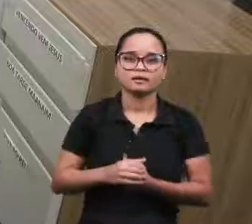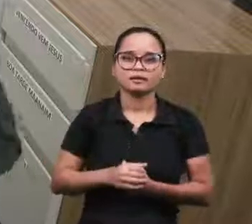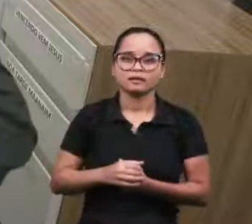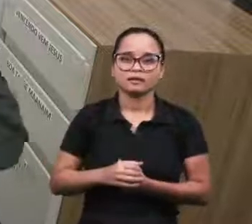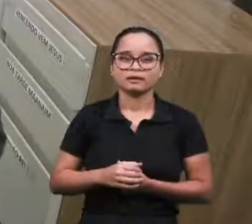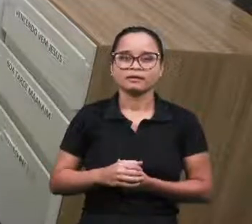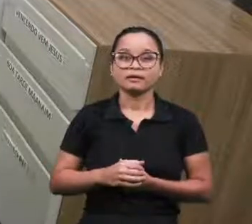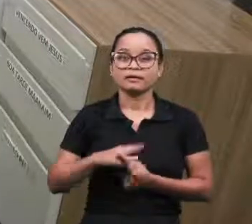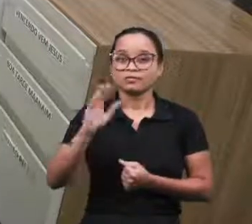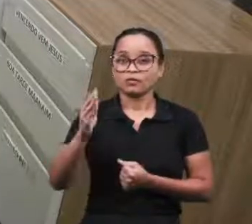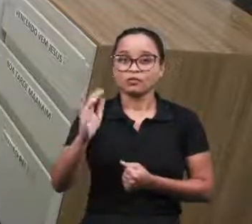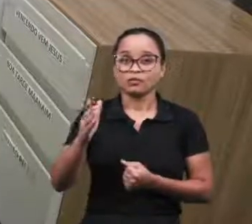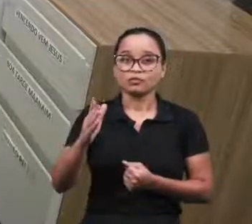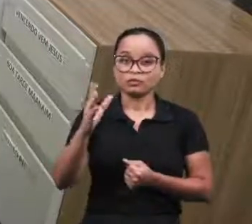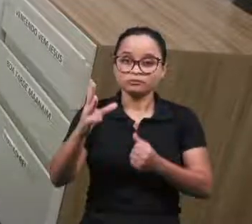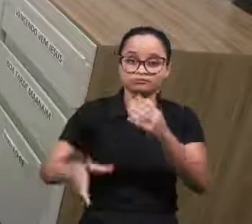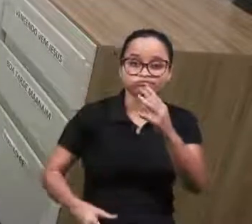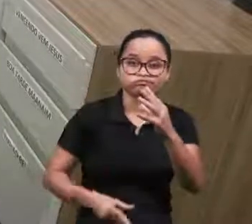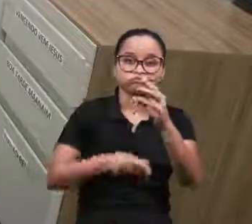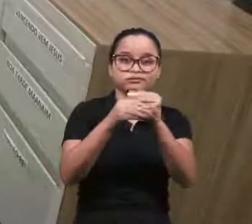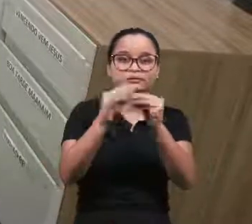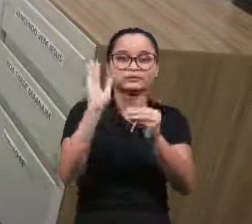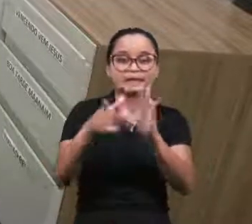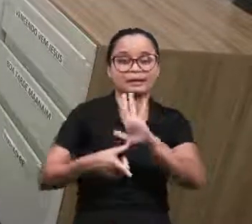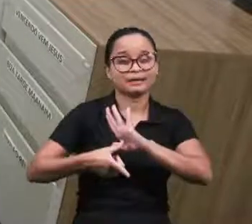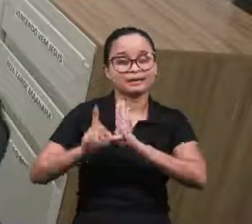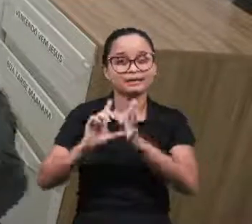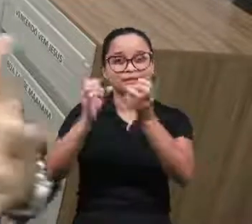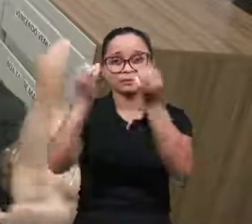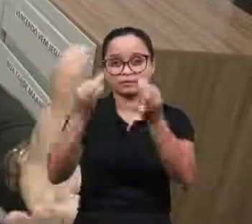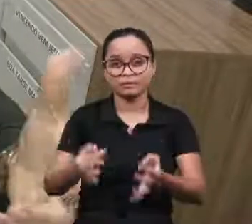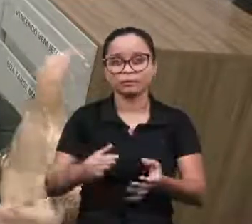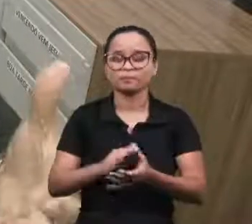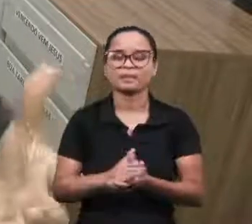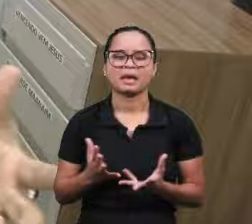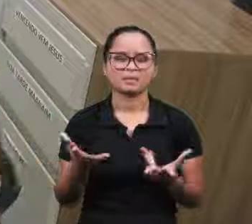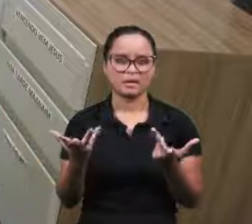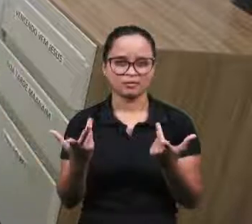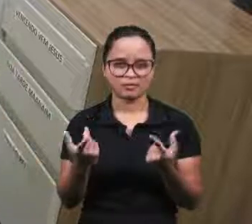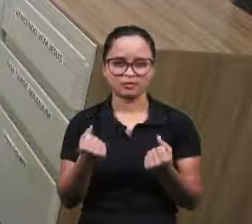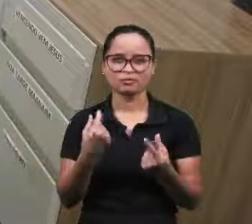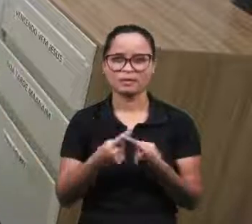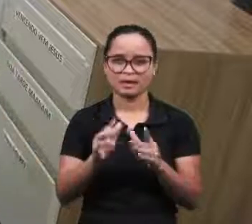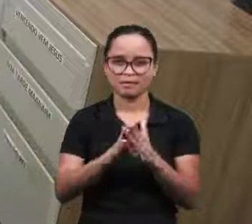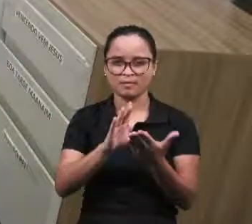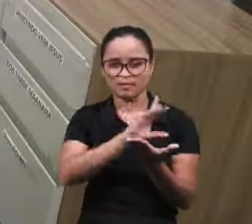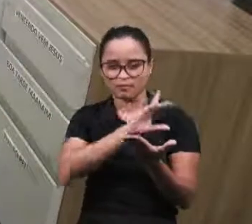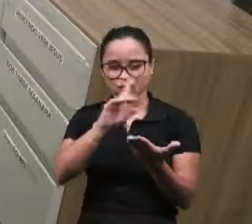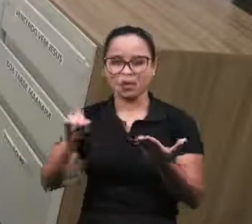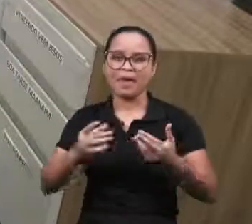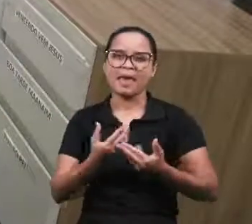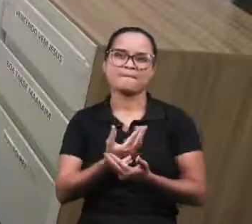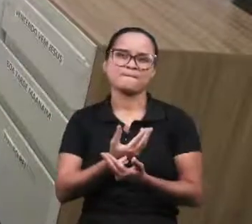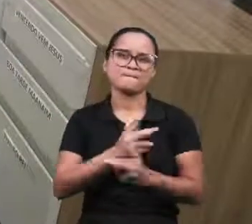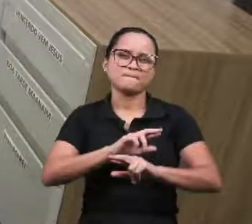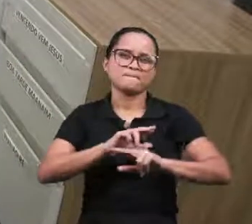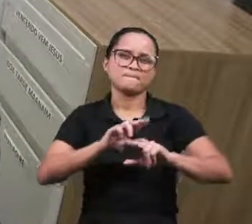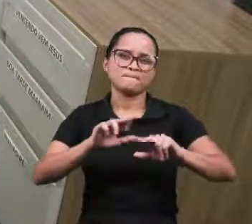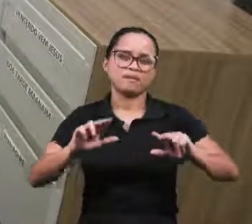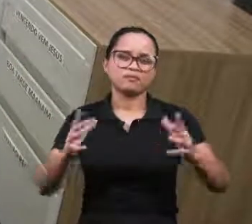tinha falado aqui, né? Maravilhoso, porque a palavra do senhor é vasta, né? É vasta. Daria para fazer um